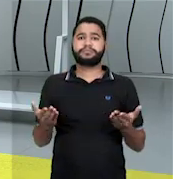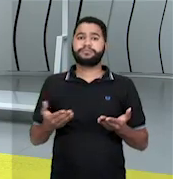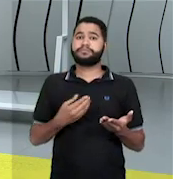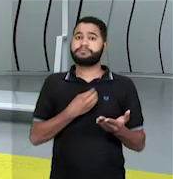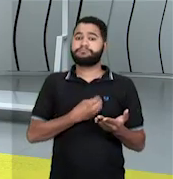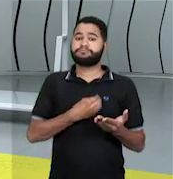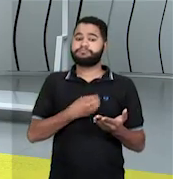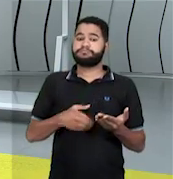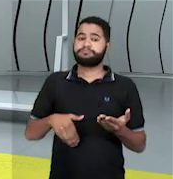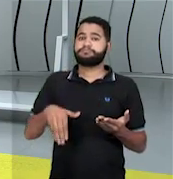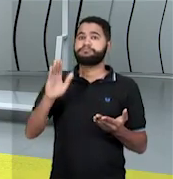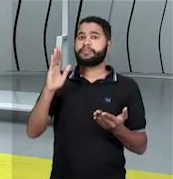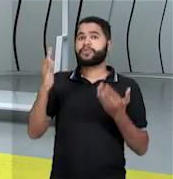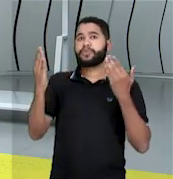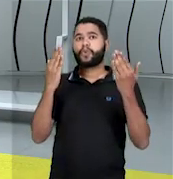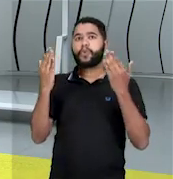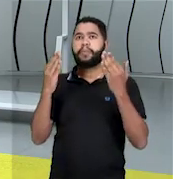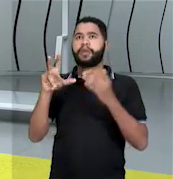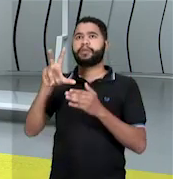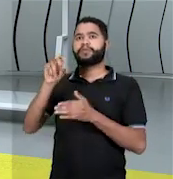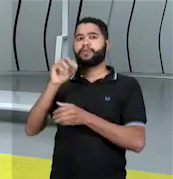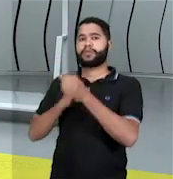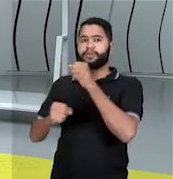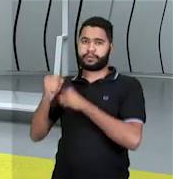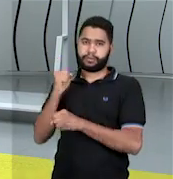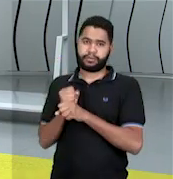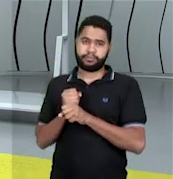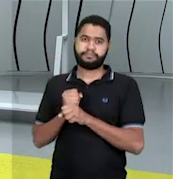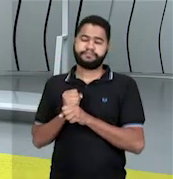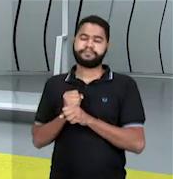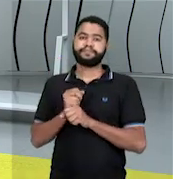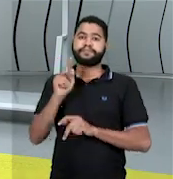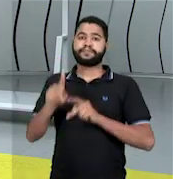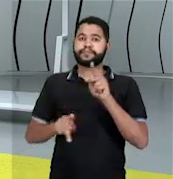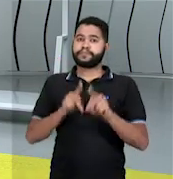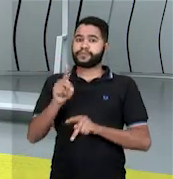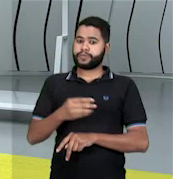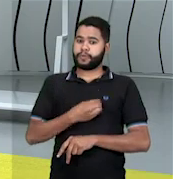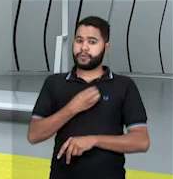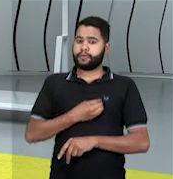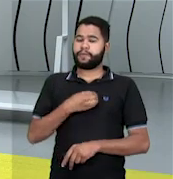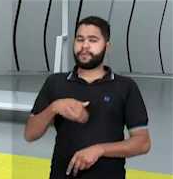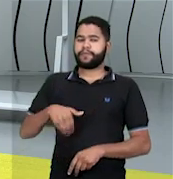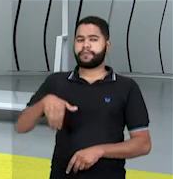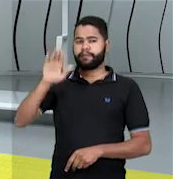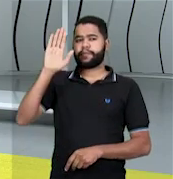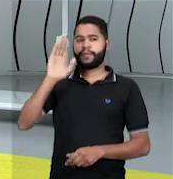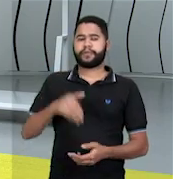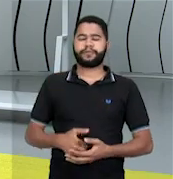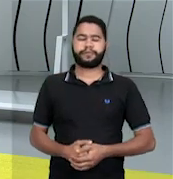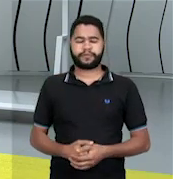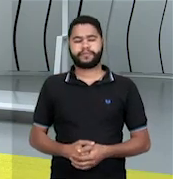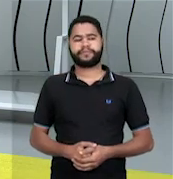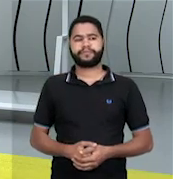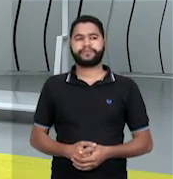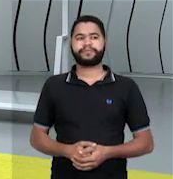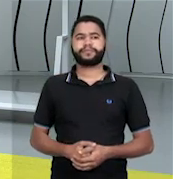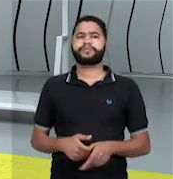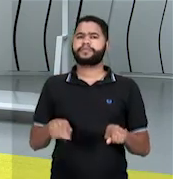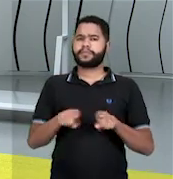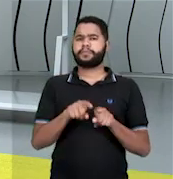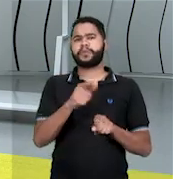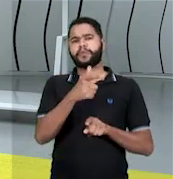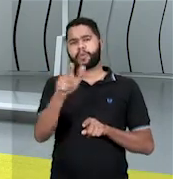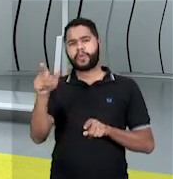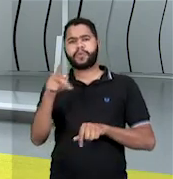mais em relação se você pegar 50 anos atrás, A população, a expectativa dela, há um crescimento, essa longevidade. E outros países